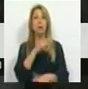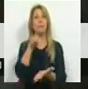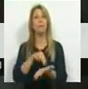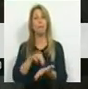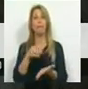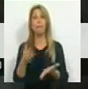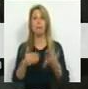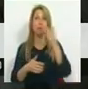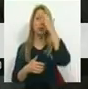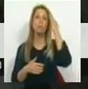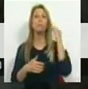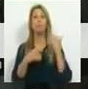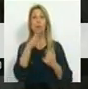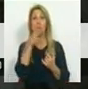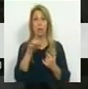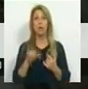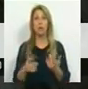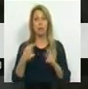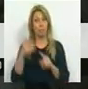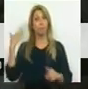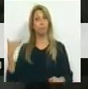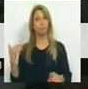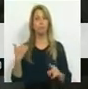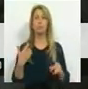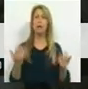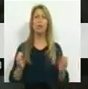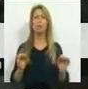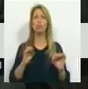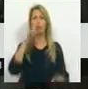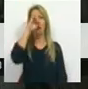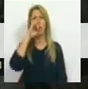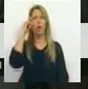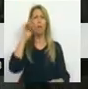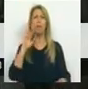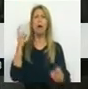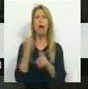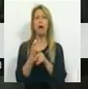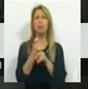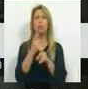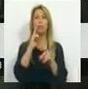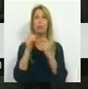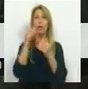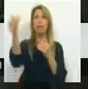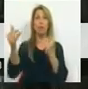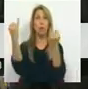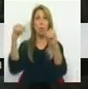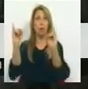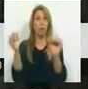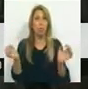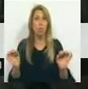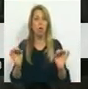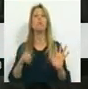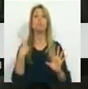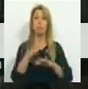presentes. Foi dito também, nessa altura, que não havia memória de auditoria externa independente. Nós fizemos o